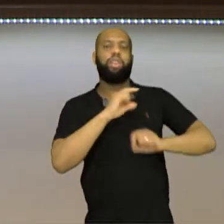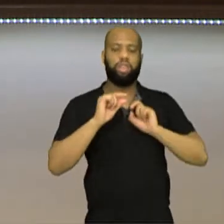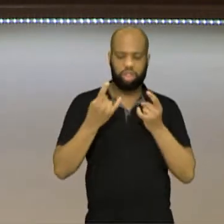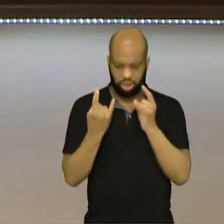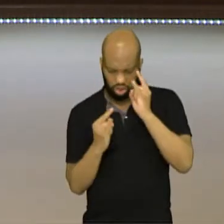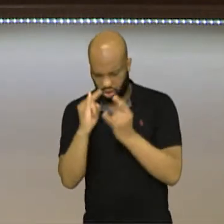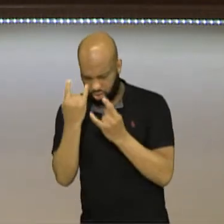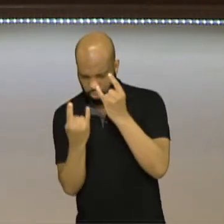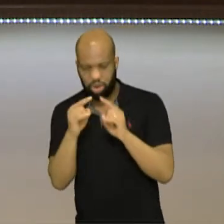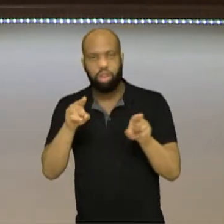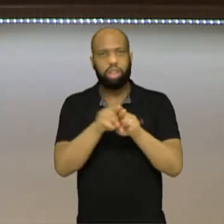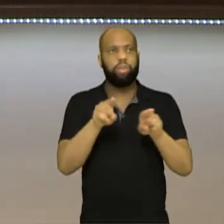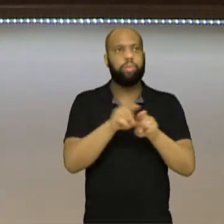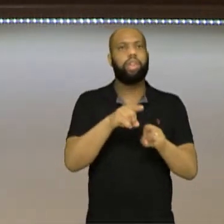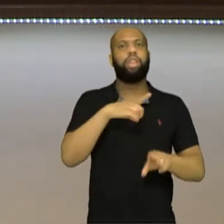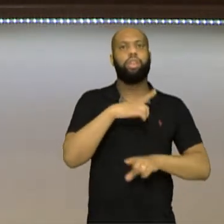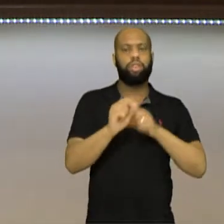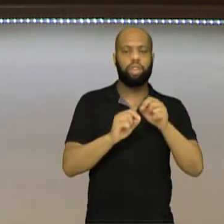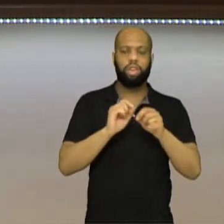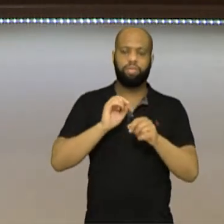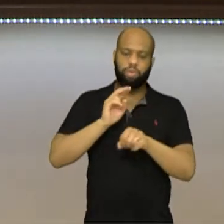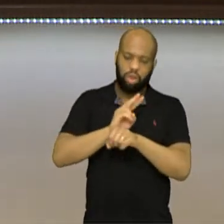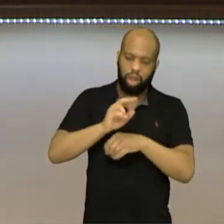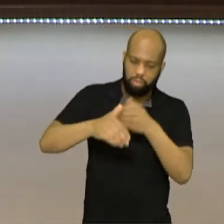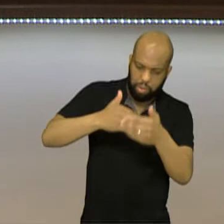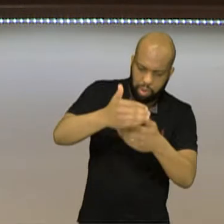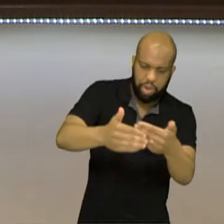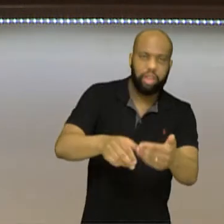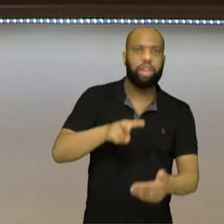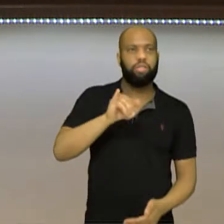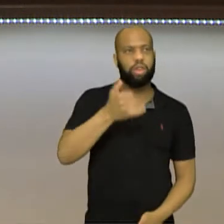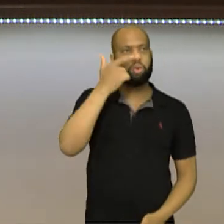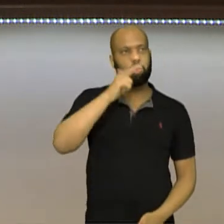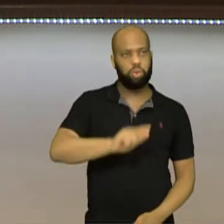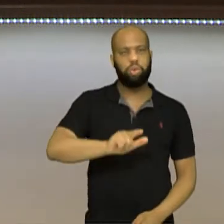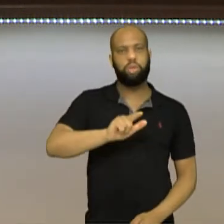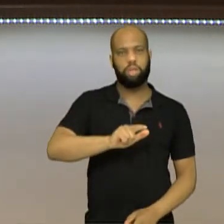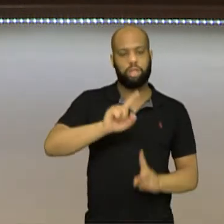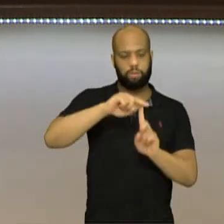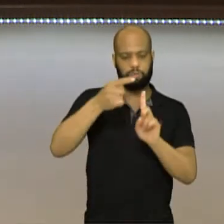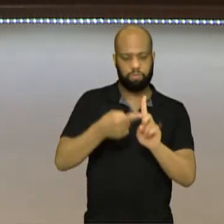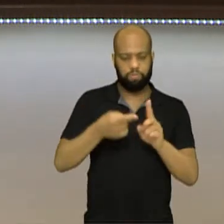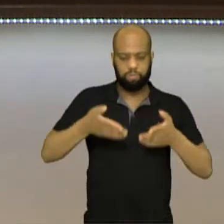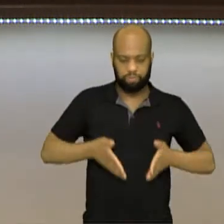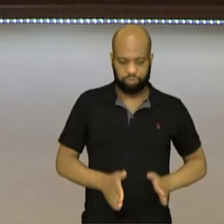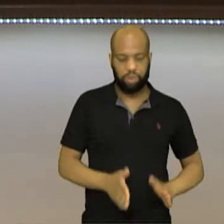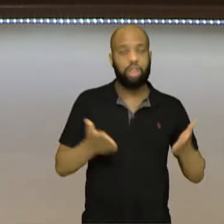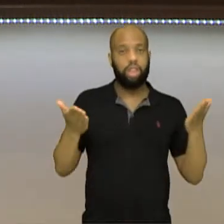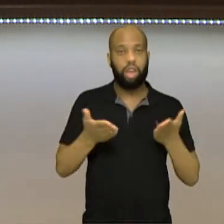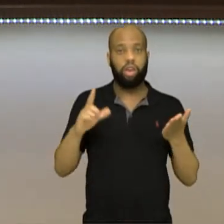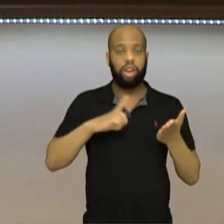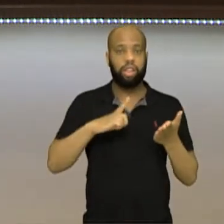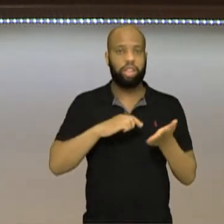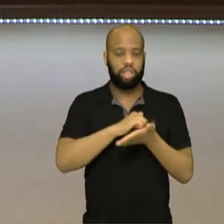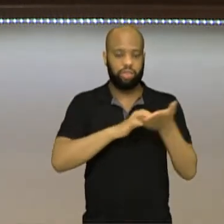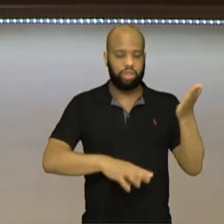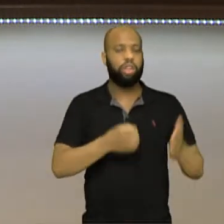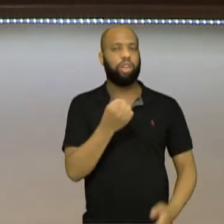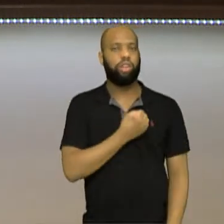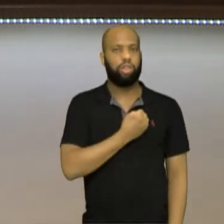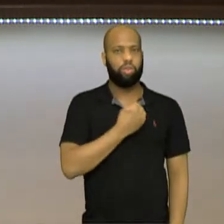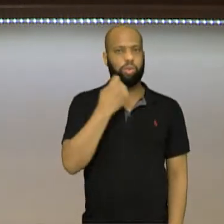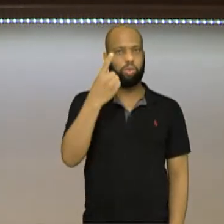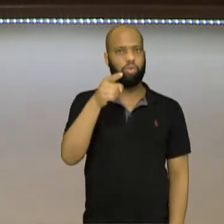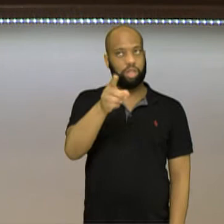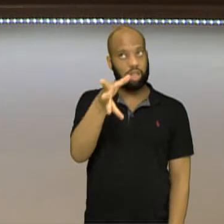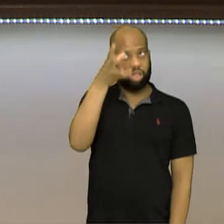muitos cuidados durante todo o processo, a Maria vai levar até o final essa gestação. Então vamos a uma primeira atividade ali para dar